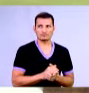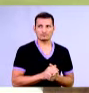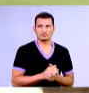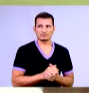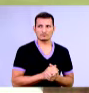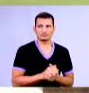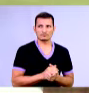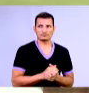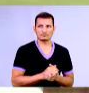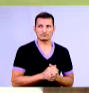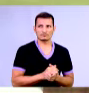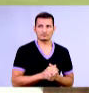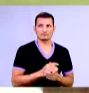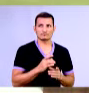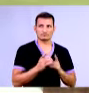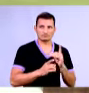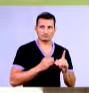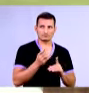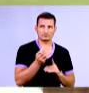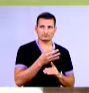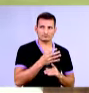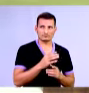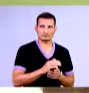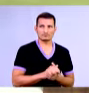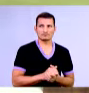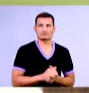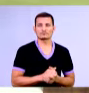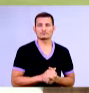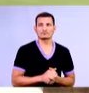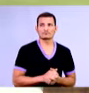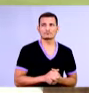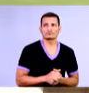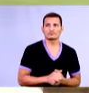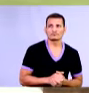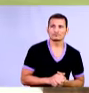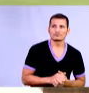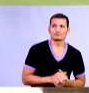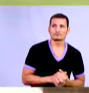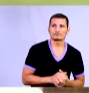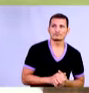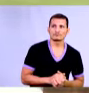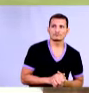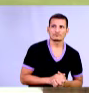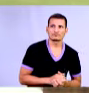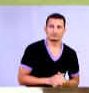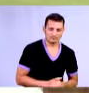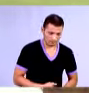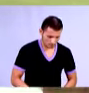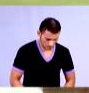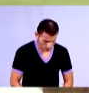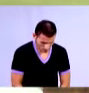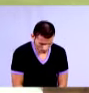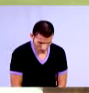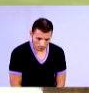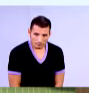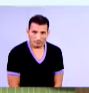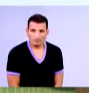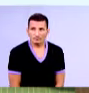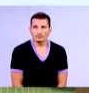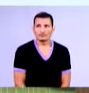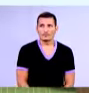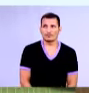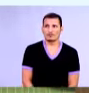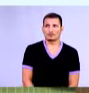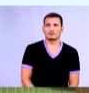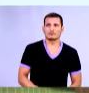essa nova dinâmica é construída, e dessa forma o conhecimento é construído de forma dinâmica, né? Professor? Obrigado,